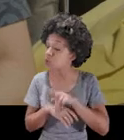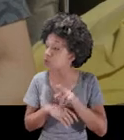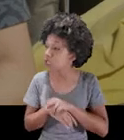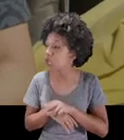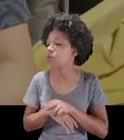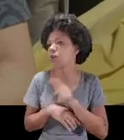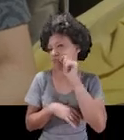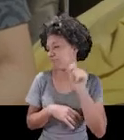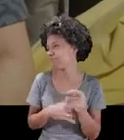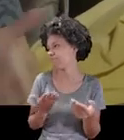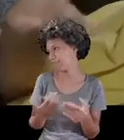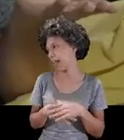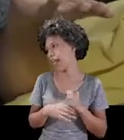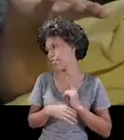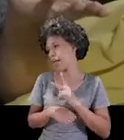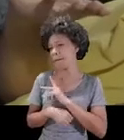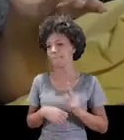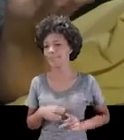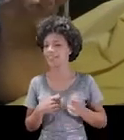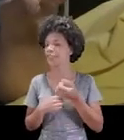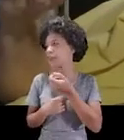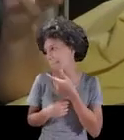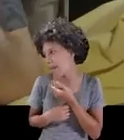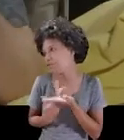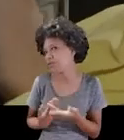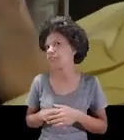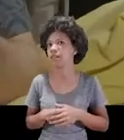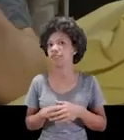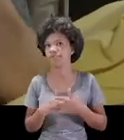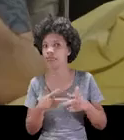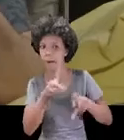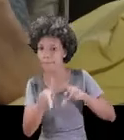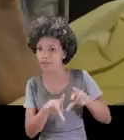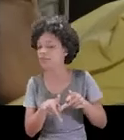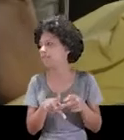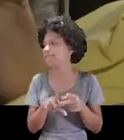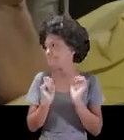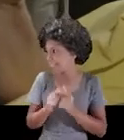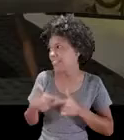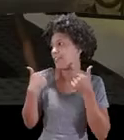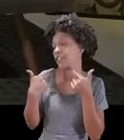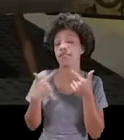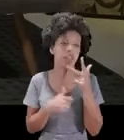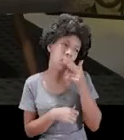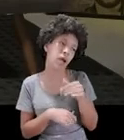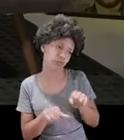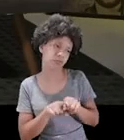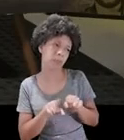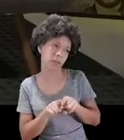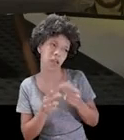então galera tá utilizando muito o crânio no botão Presidente comediante imagina que é um povo bem humorado né e